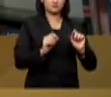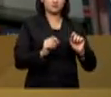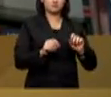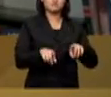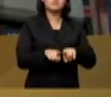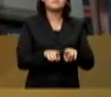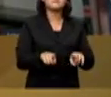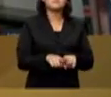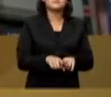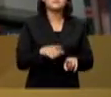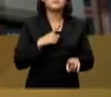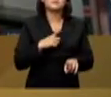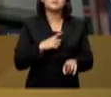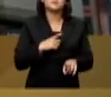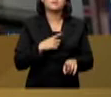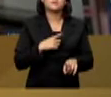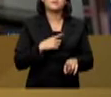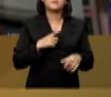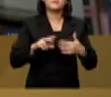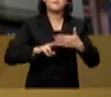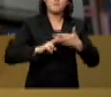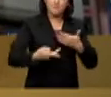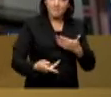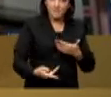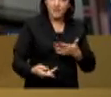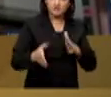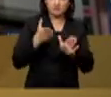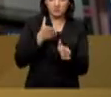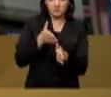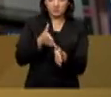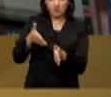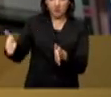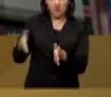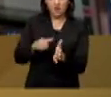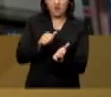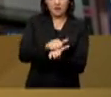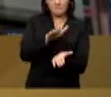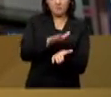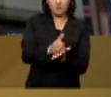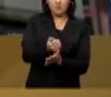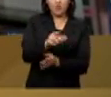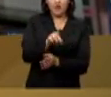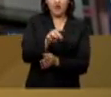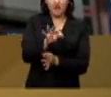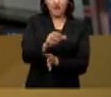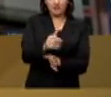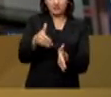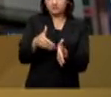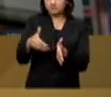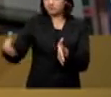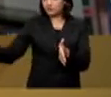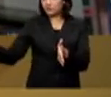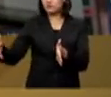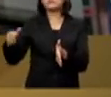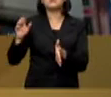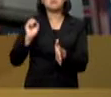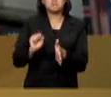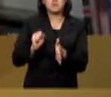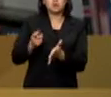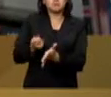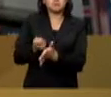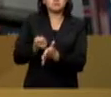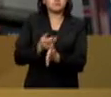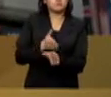se estabelecer efeitos ex nunc a partir da data de publicação da ata de julgamento do mérito,